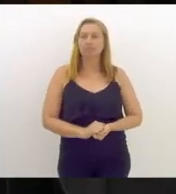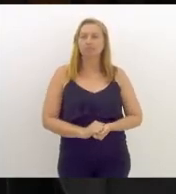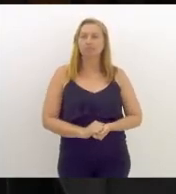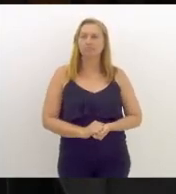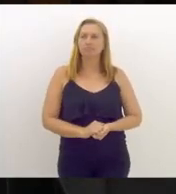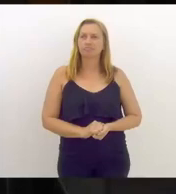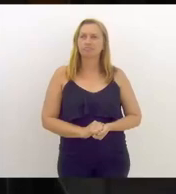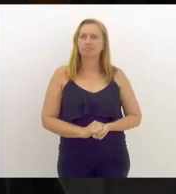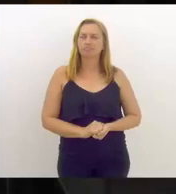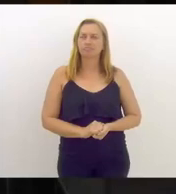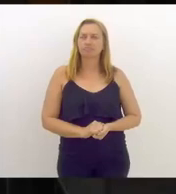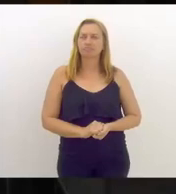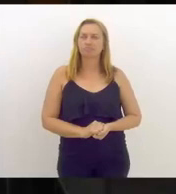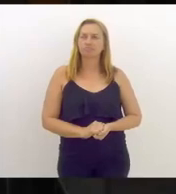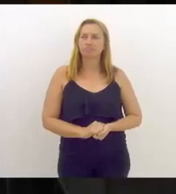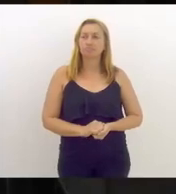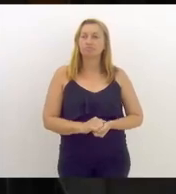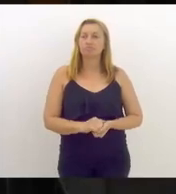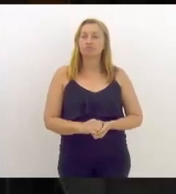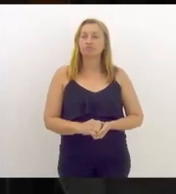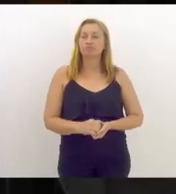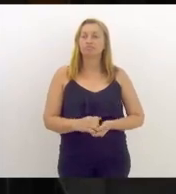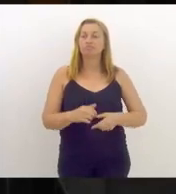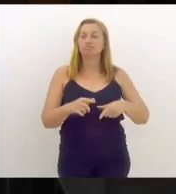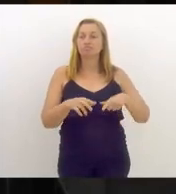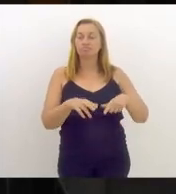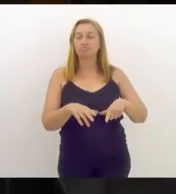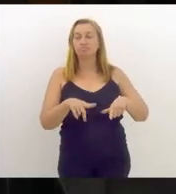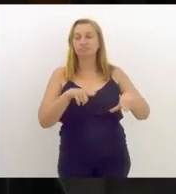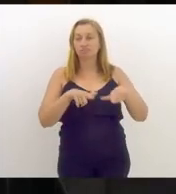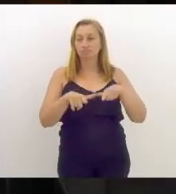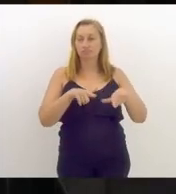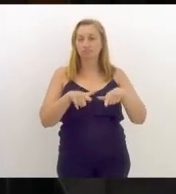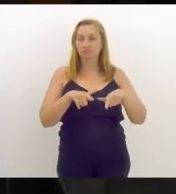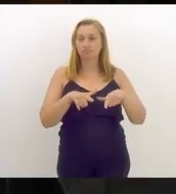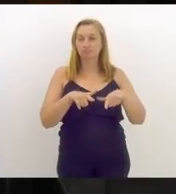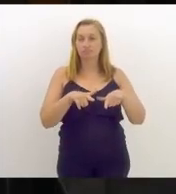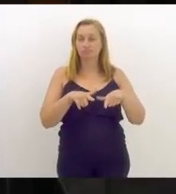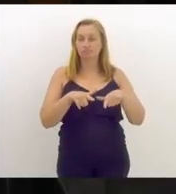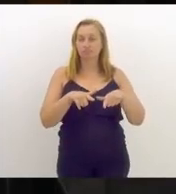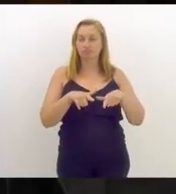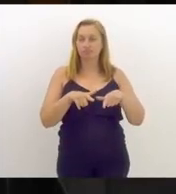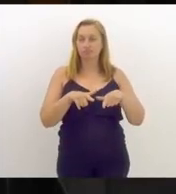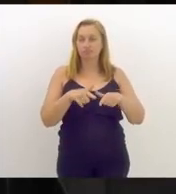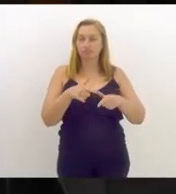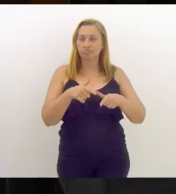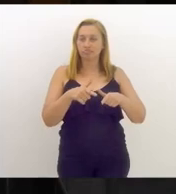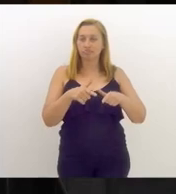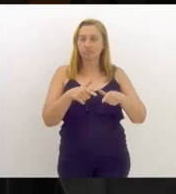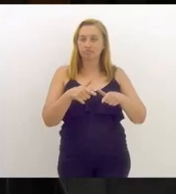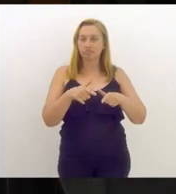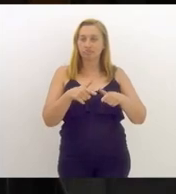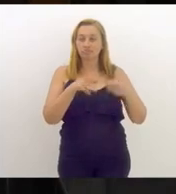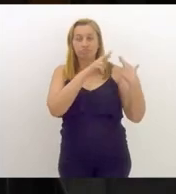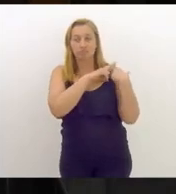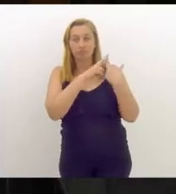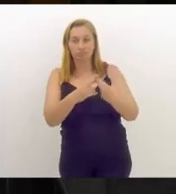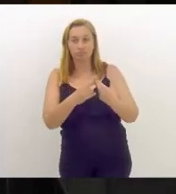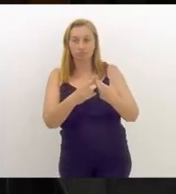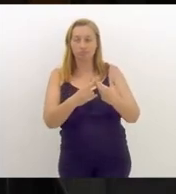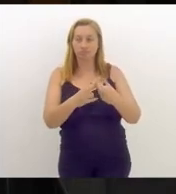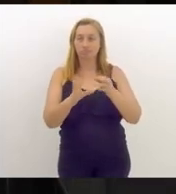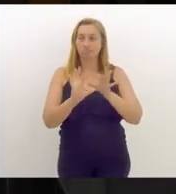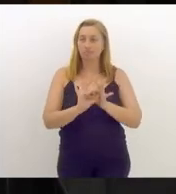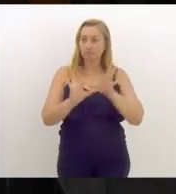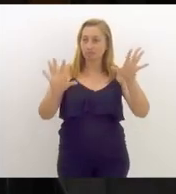que tinha como dever zelar pela nossa democracia no que tange